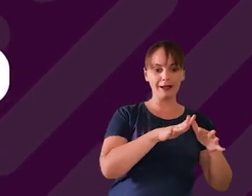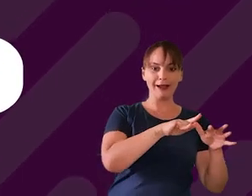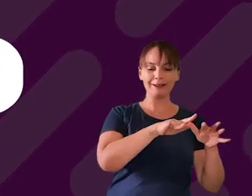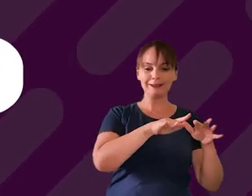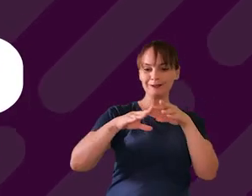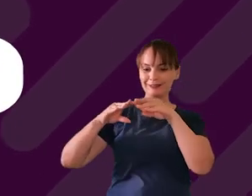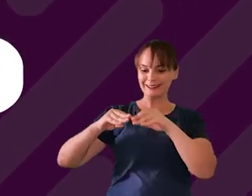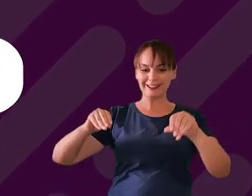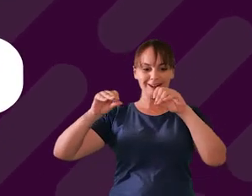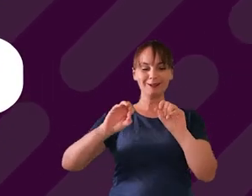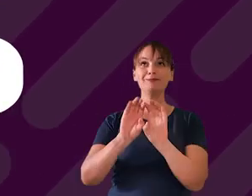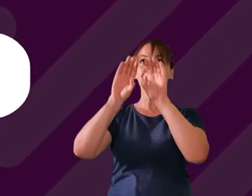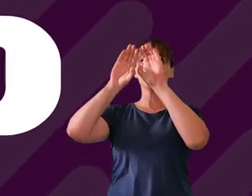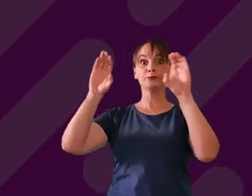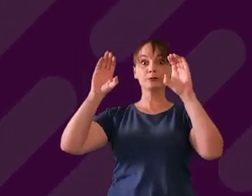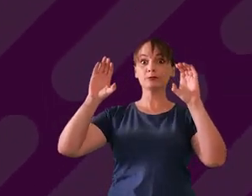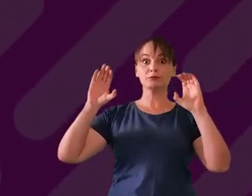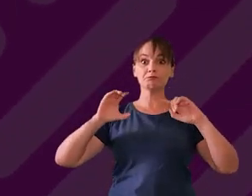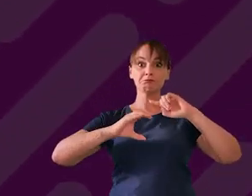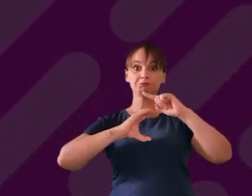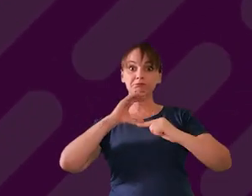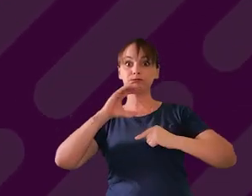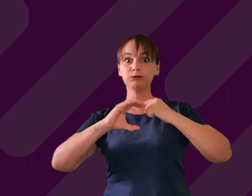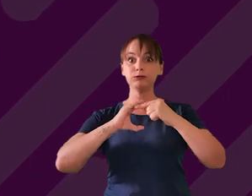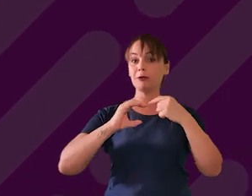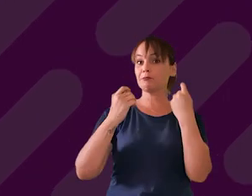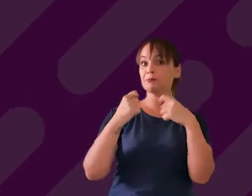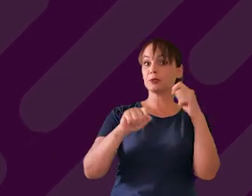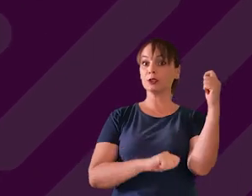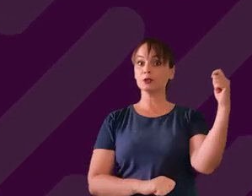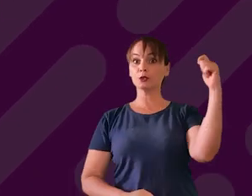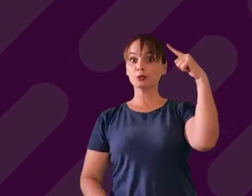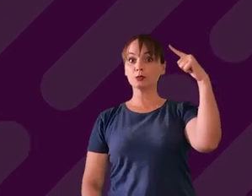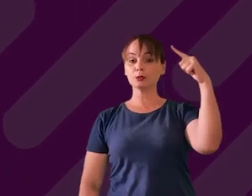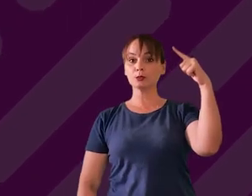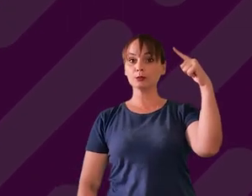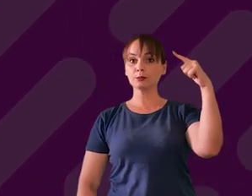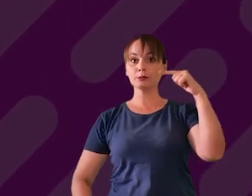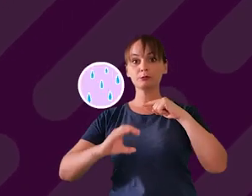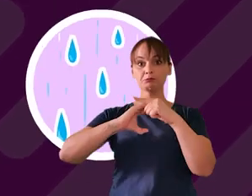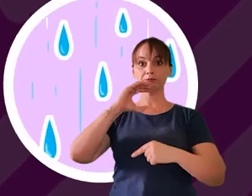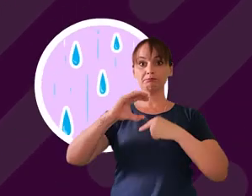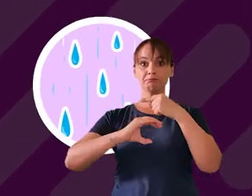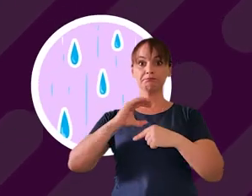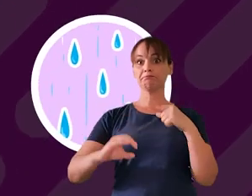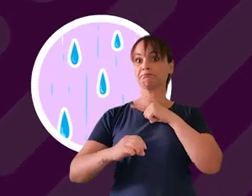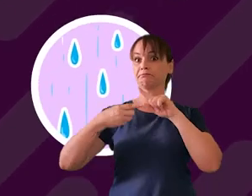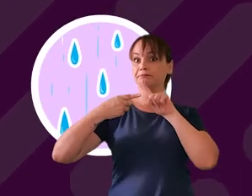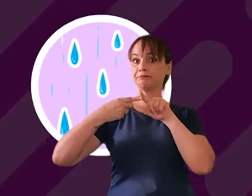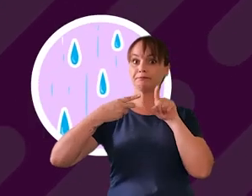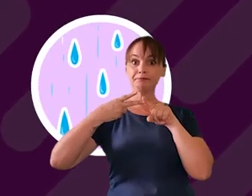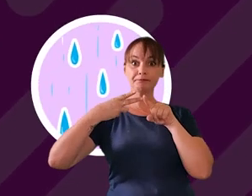céu. Tudo isso contando com a energia do sol. O ciclo da água tem três momentos: